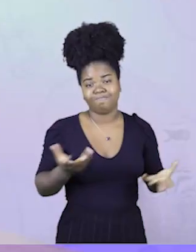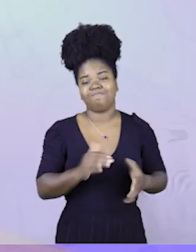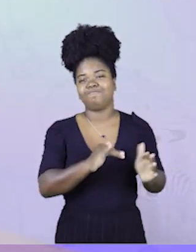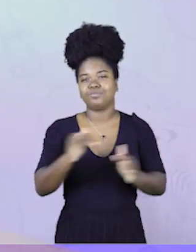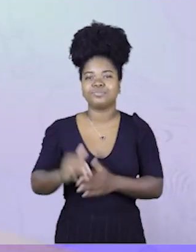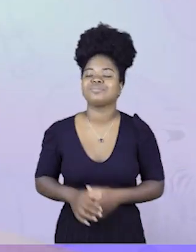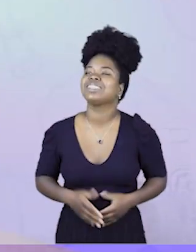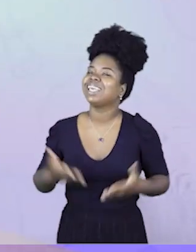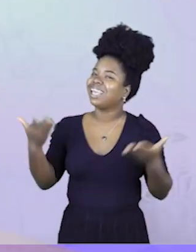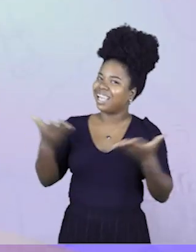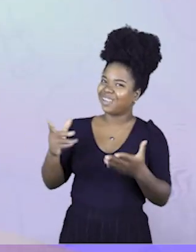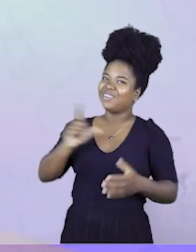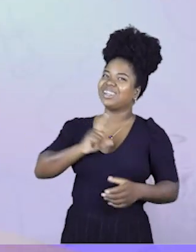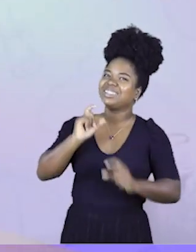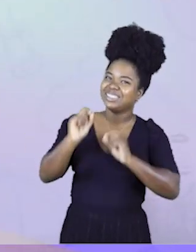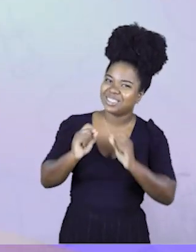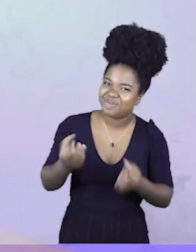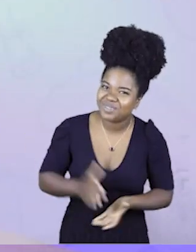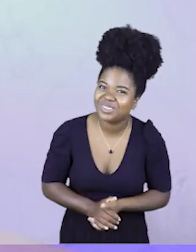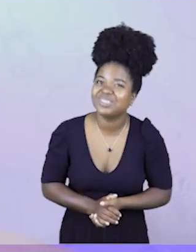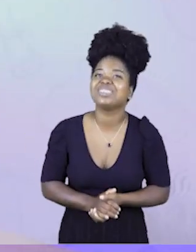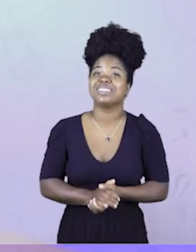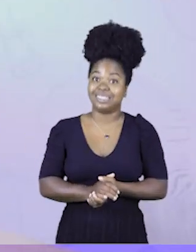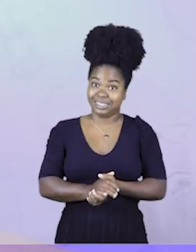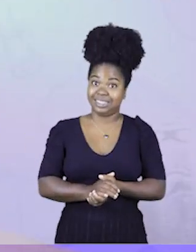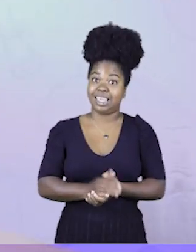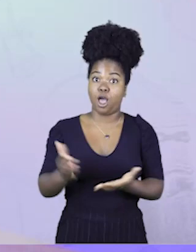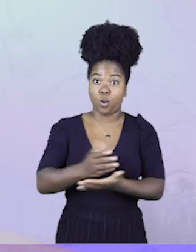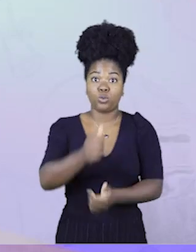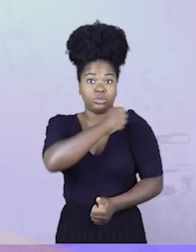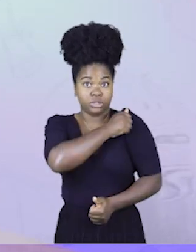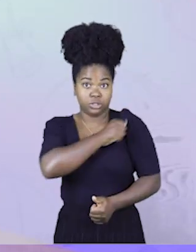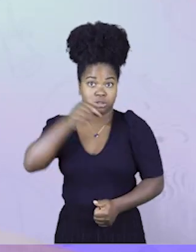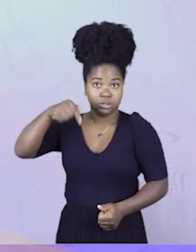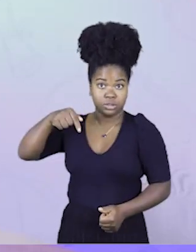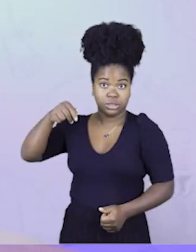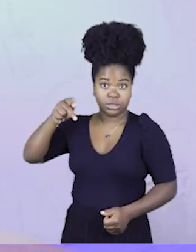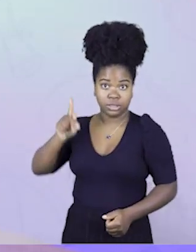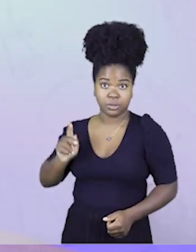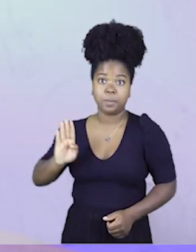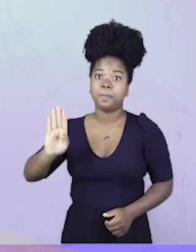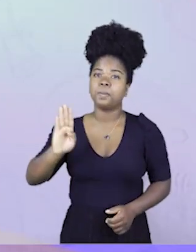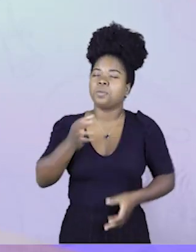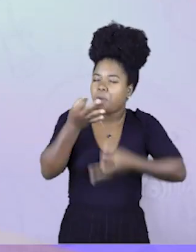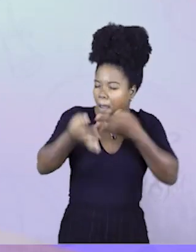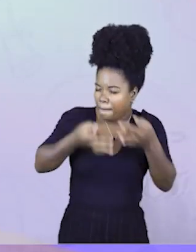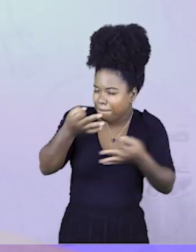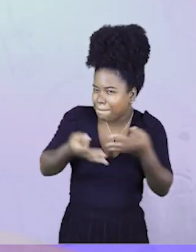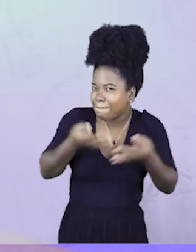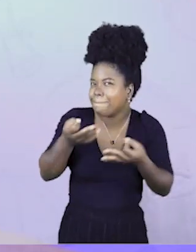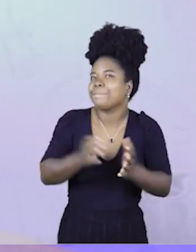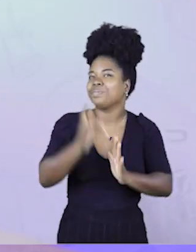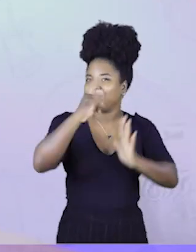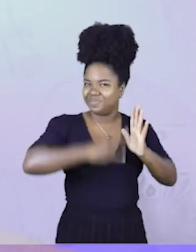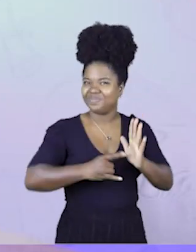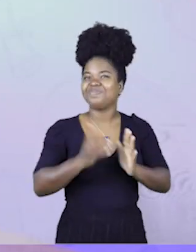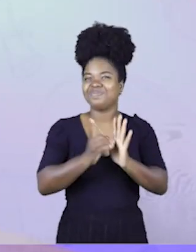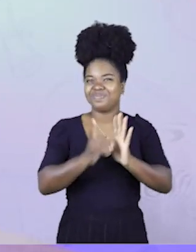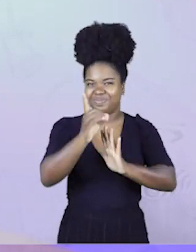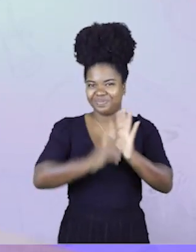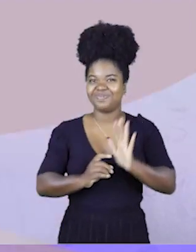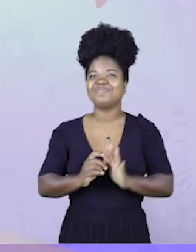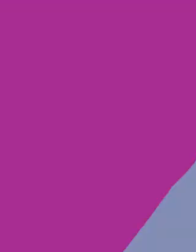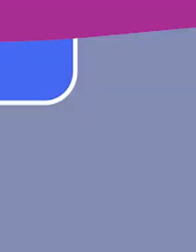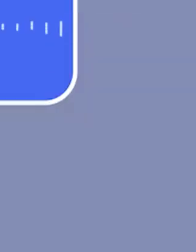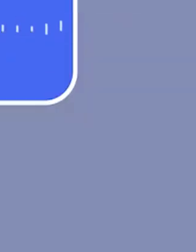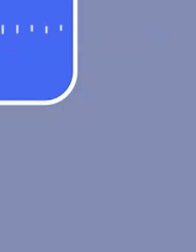né? E agora a gente tem a participação dos estudantes, né, da rede pública aqui, com comentários sobre a Carta Universal de Direitos